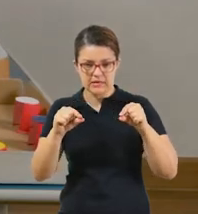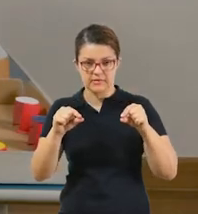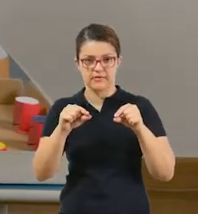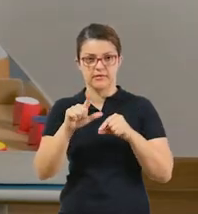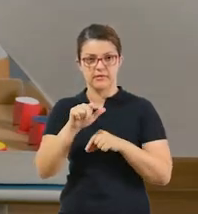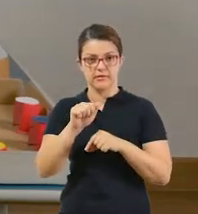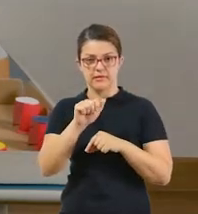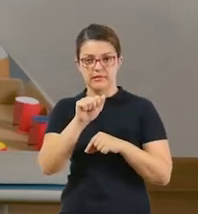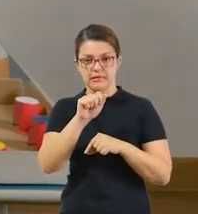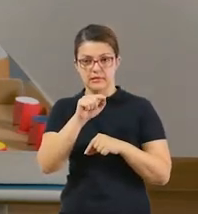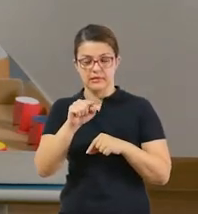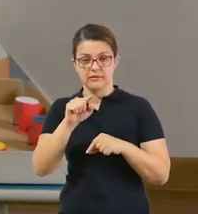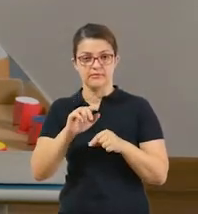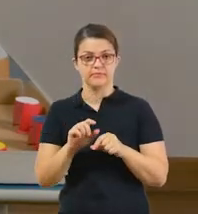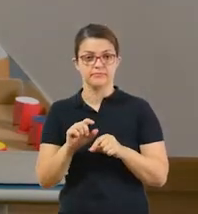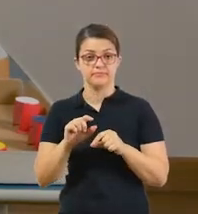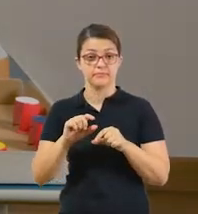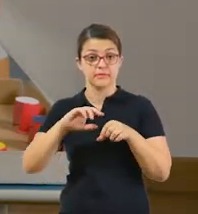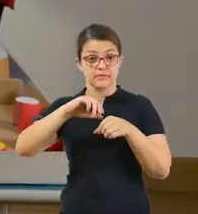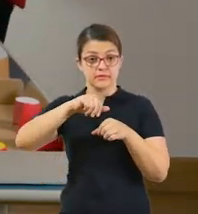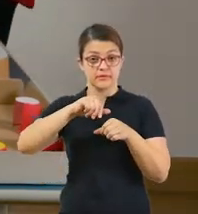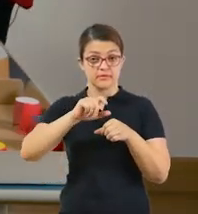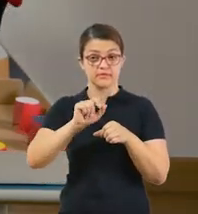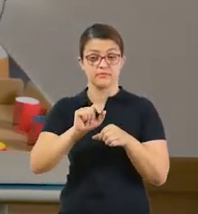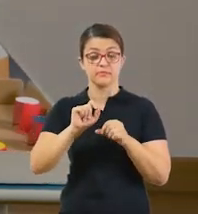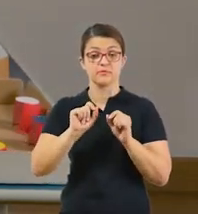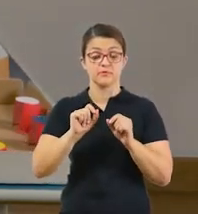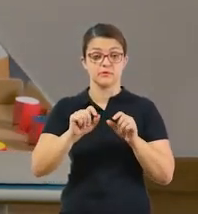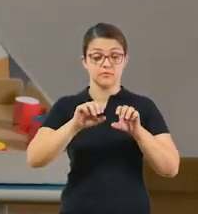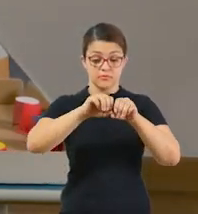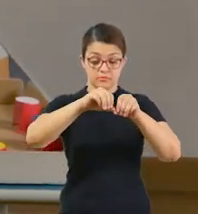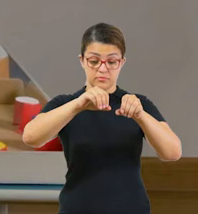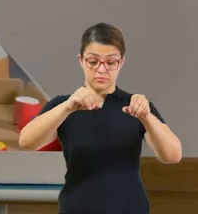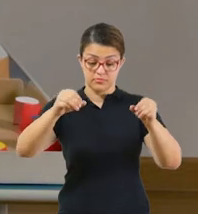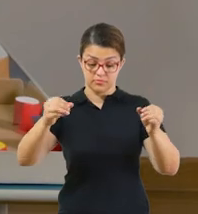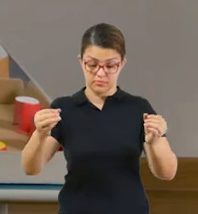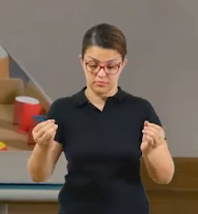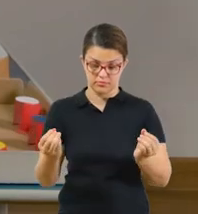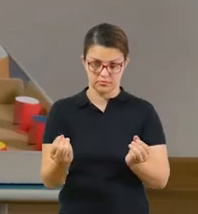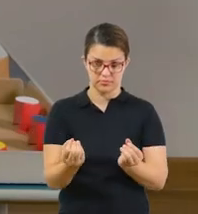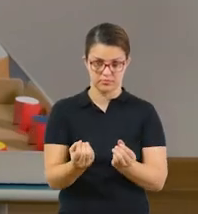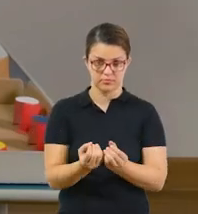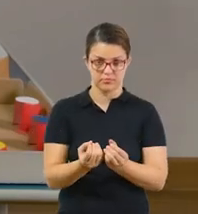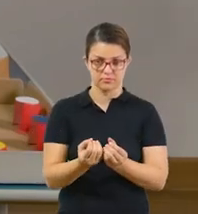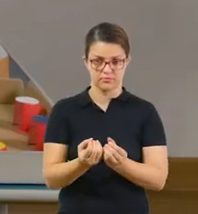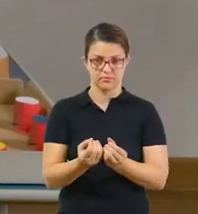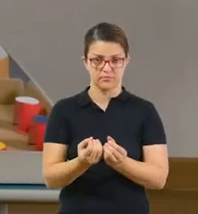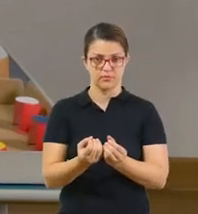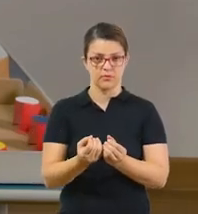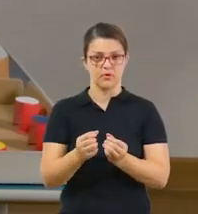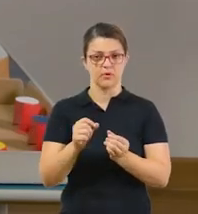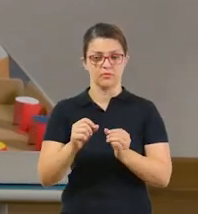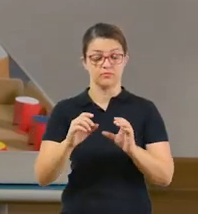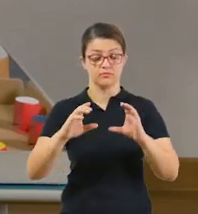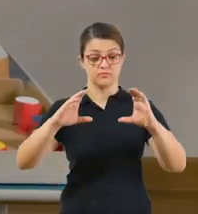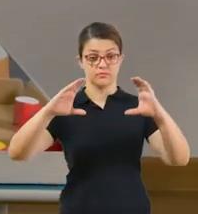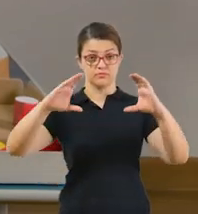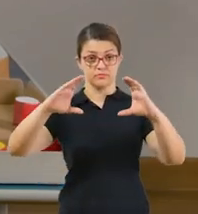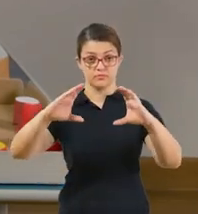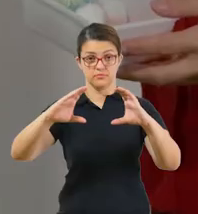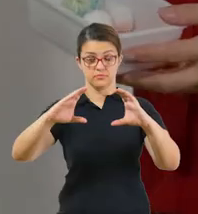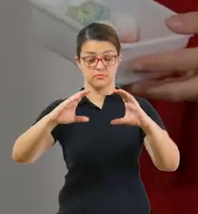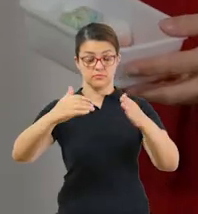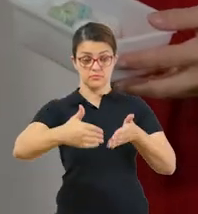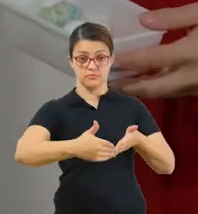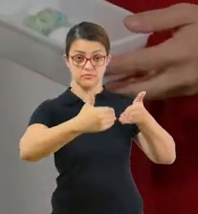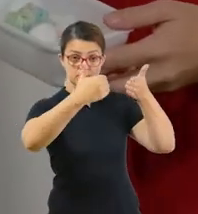tampinhas de garrafa pet. O meu alvo é um bambolê e eu passei a fita adesiva do lado contrário. Então a